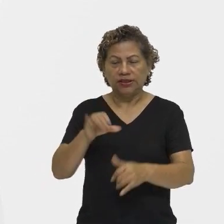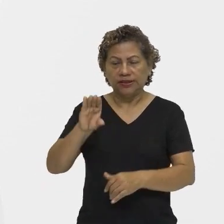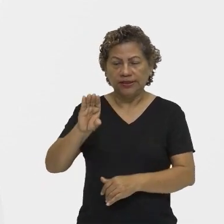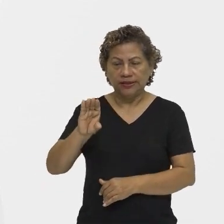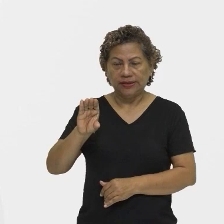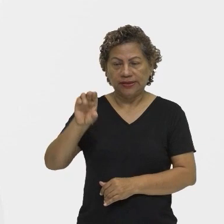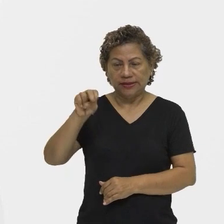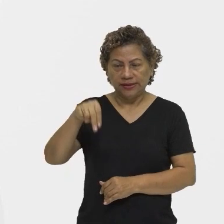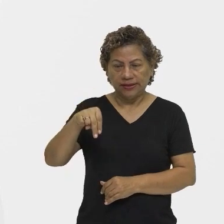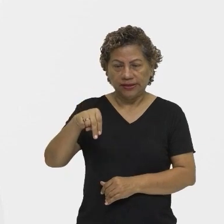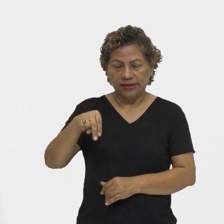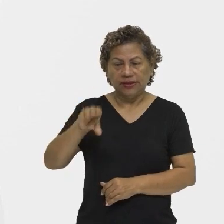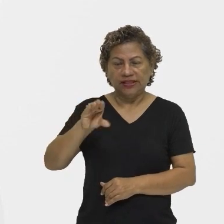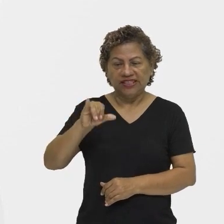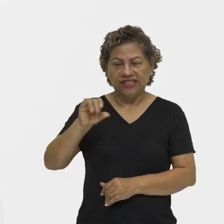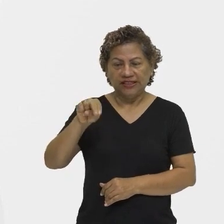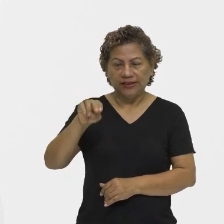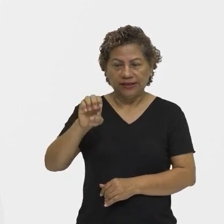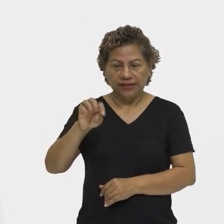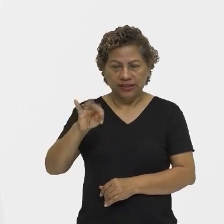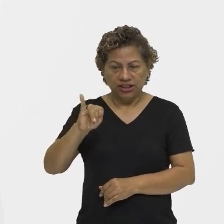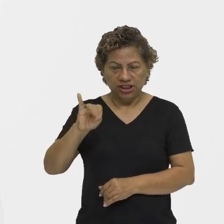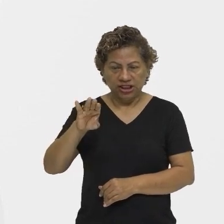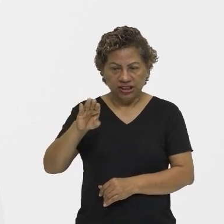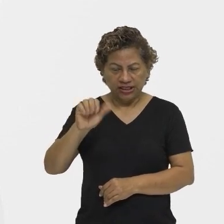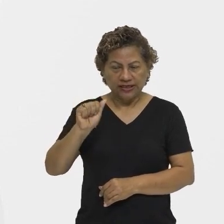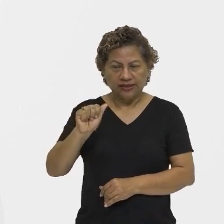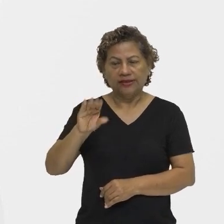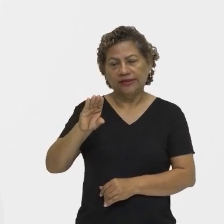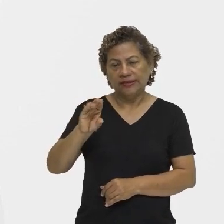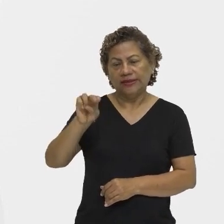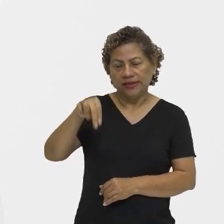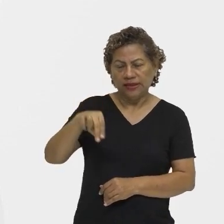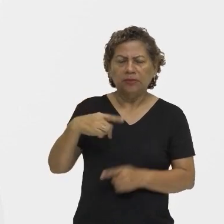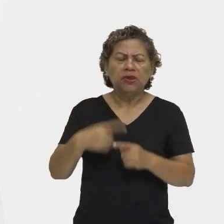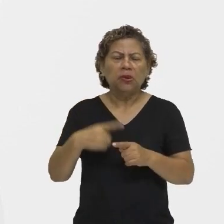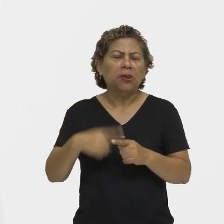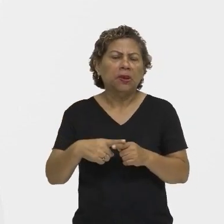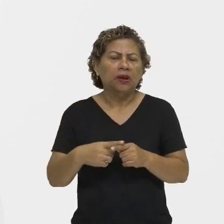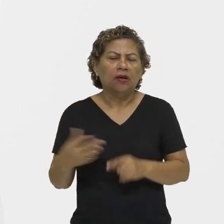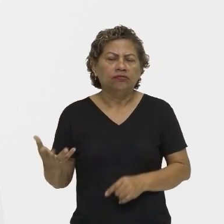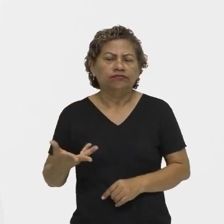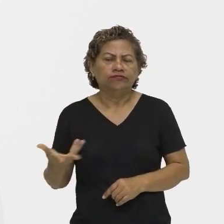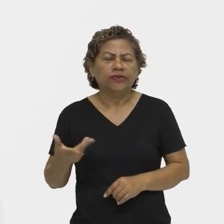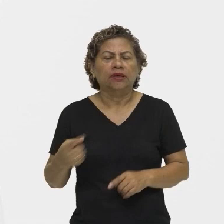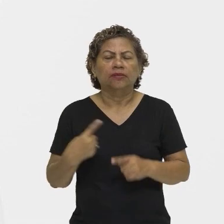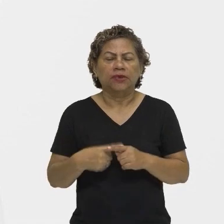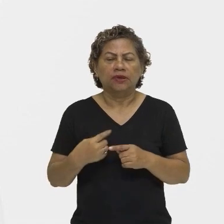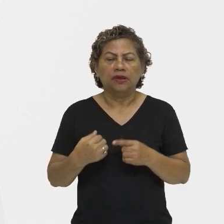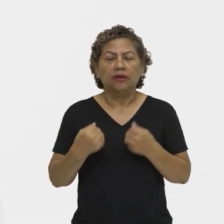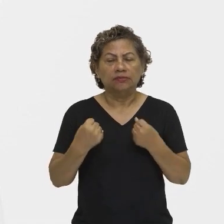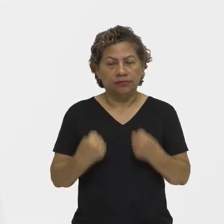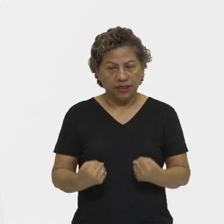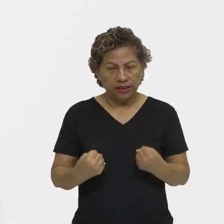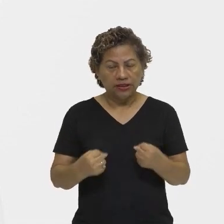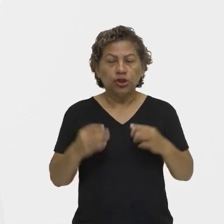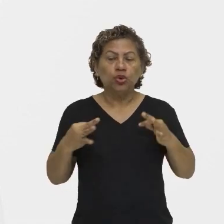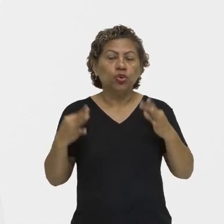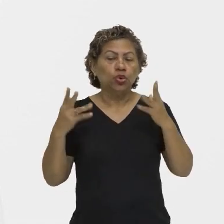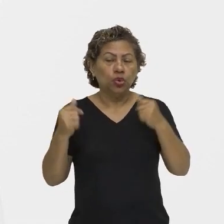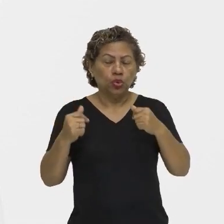ela depende da velocidade. Por que eu digo depende da velocidade? Porque massa, pessoal, todos os corpos vão